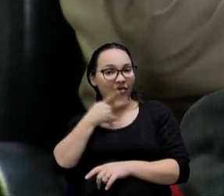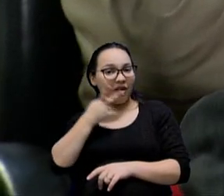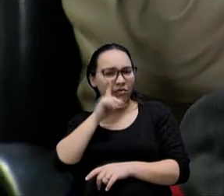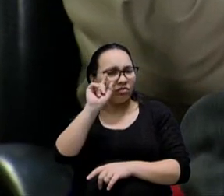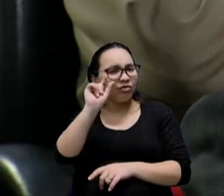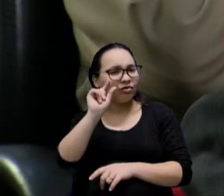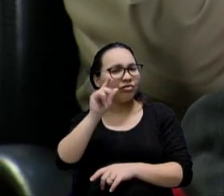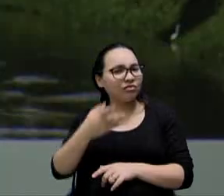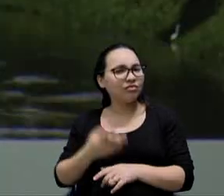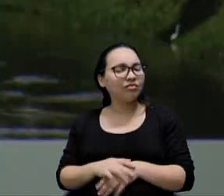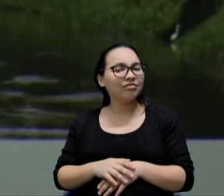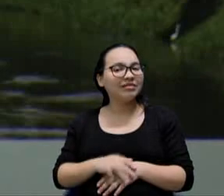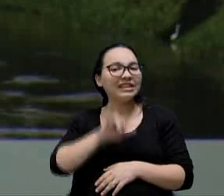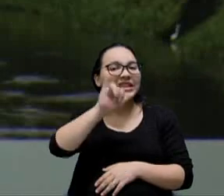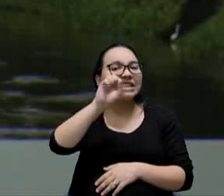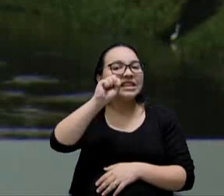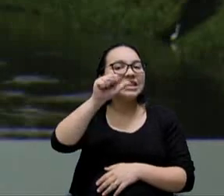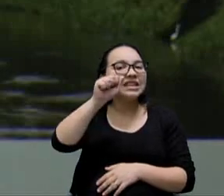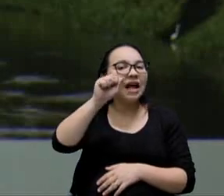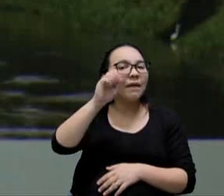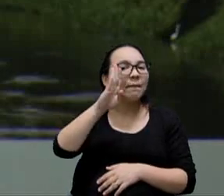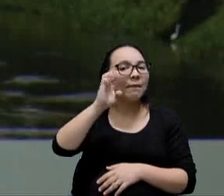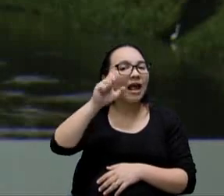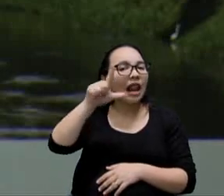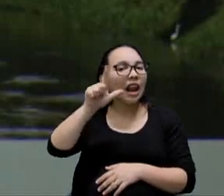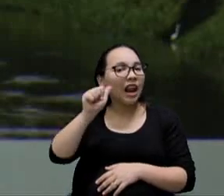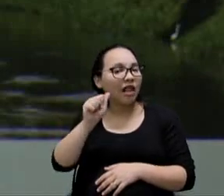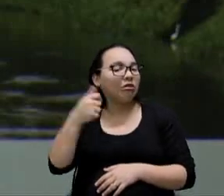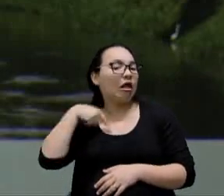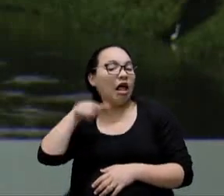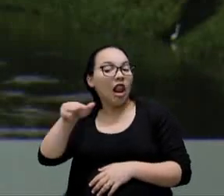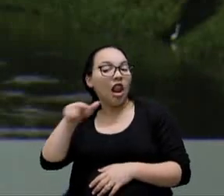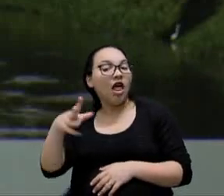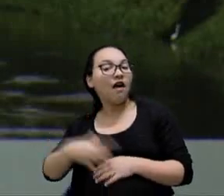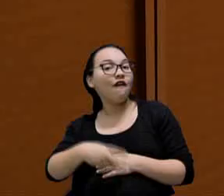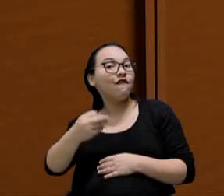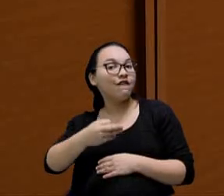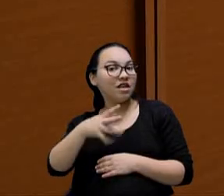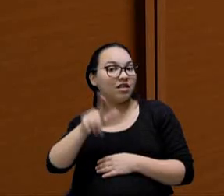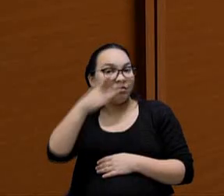senhor. Vem para cá, Isabela Calil Guimarães, a filha do homenageado.